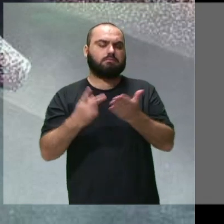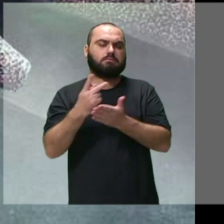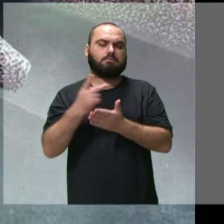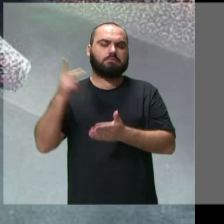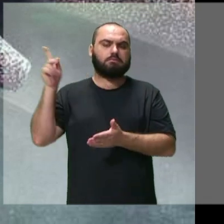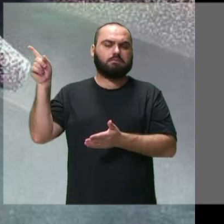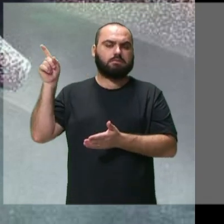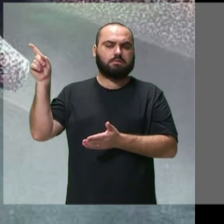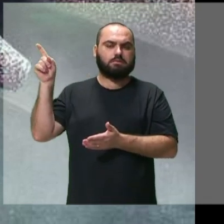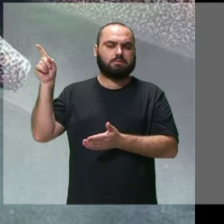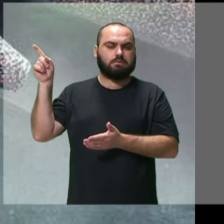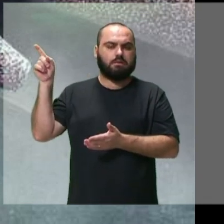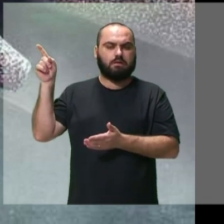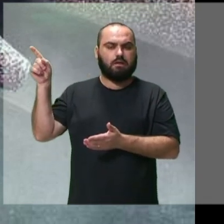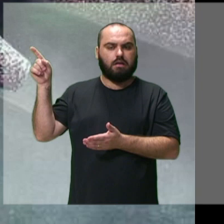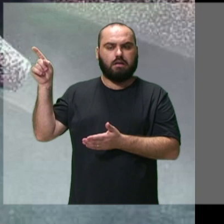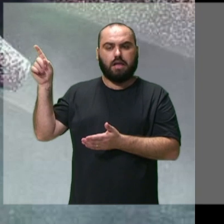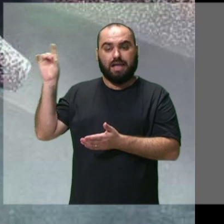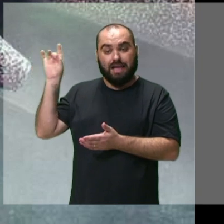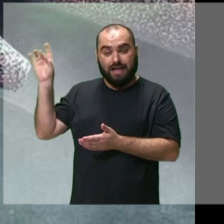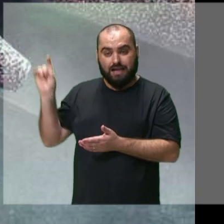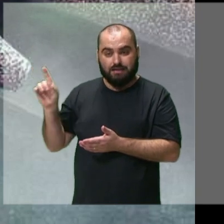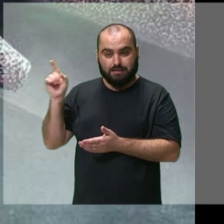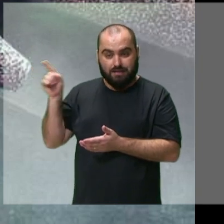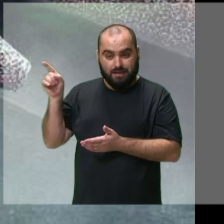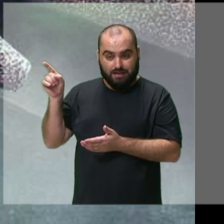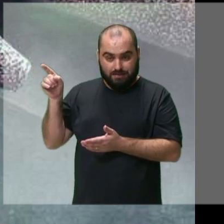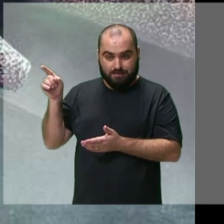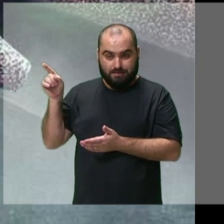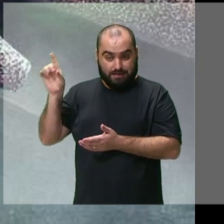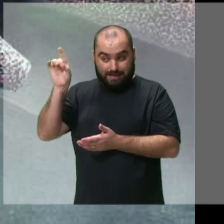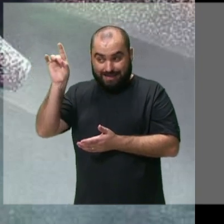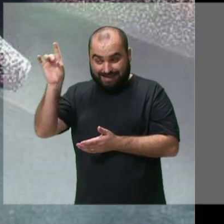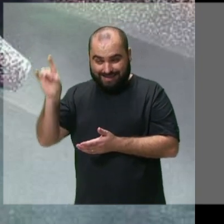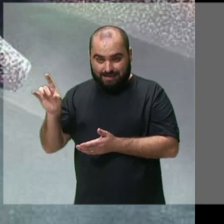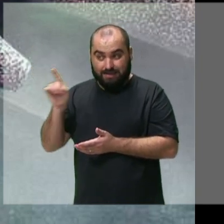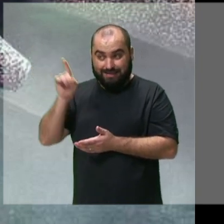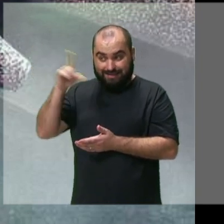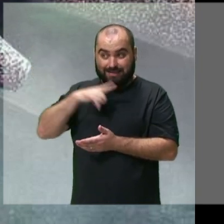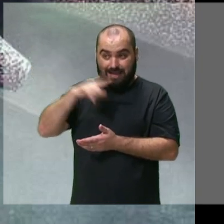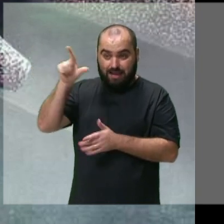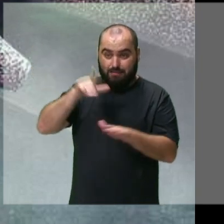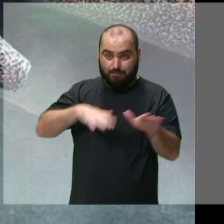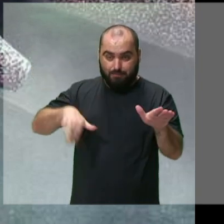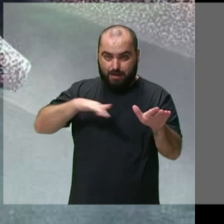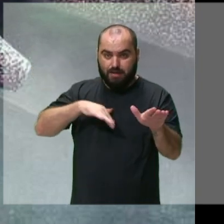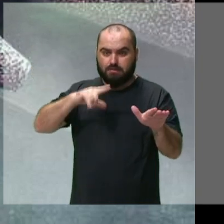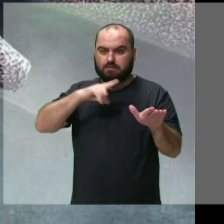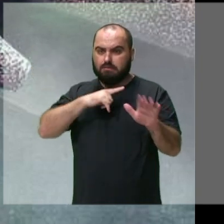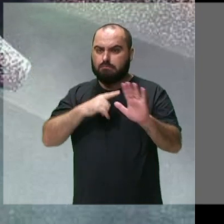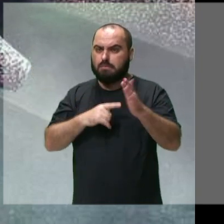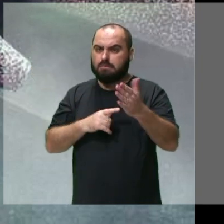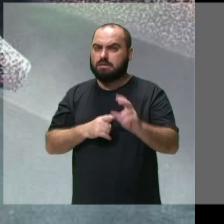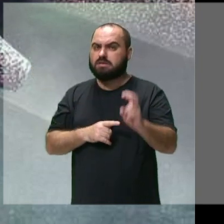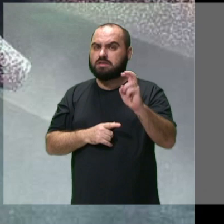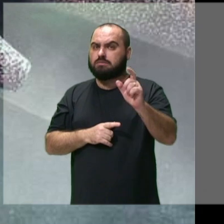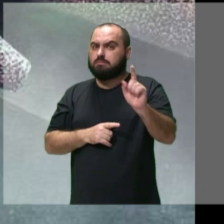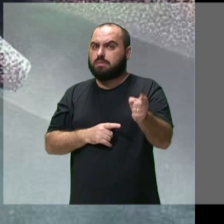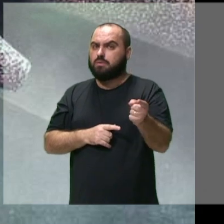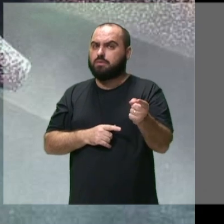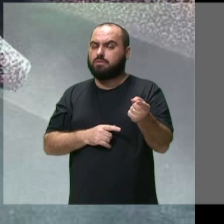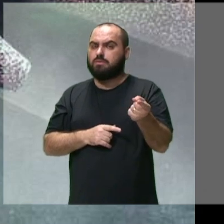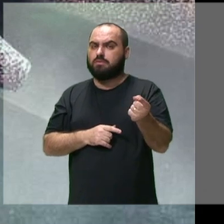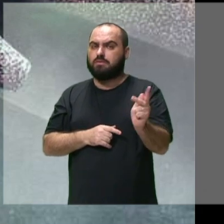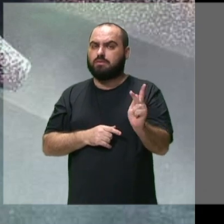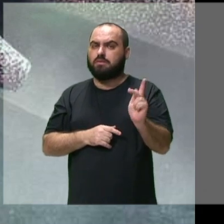5 toneladas. Cada 4 peça, ou 6, né? talvez, em torno de umas 5 toneladas. E eu fiquei pensando, será que seria possível fazer